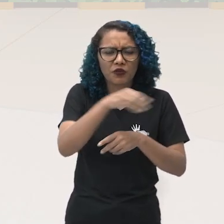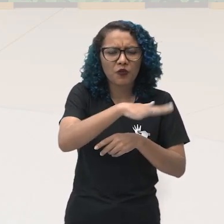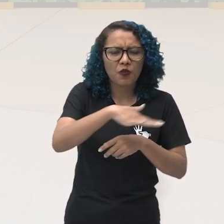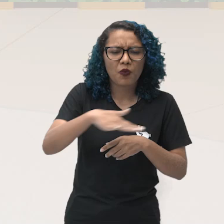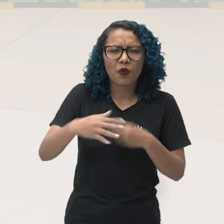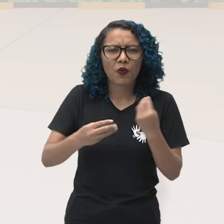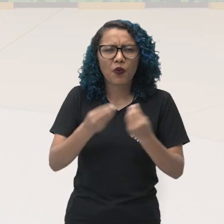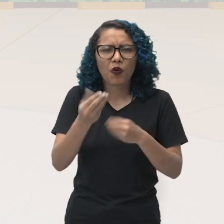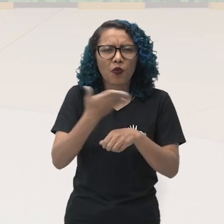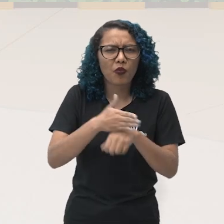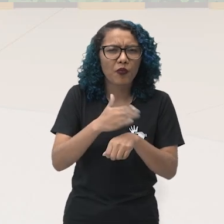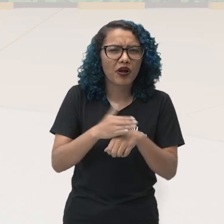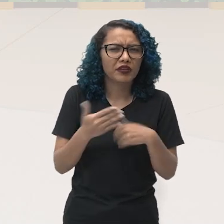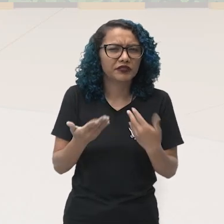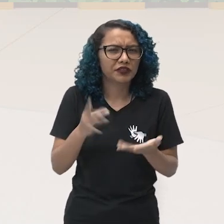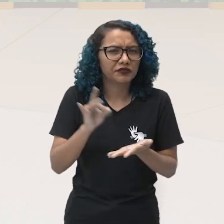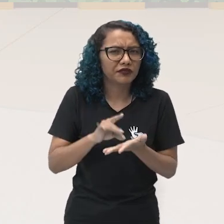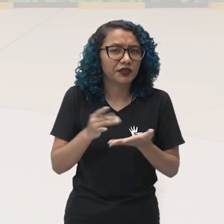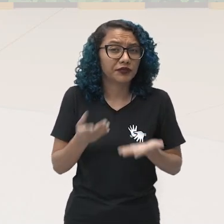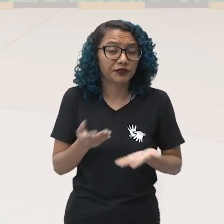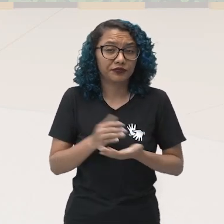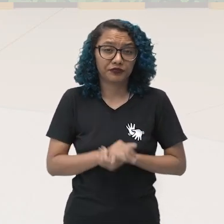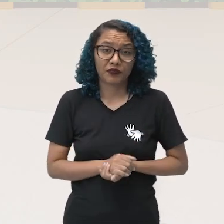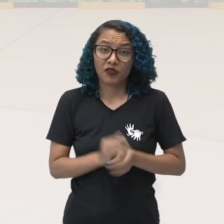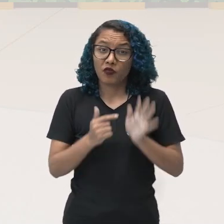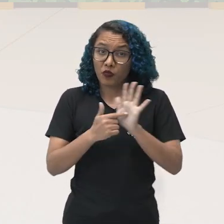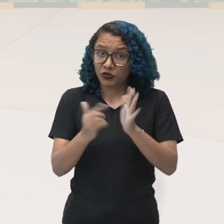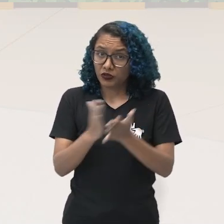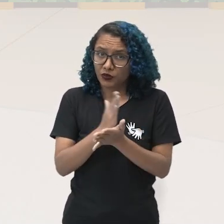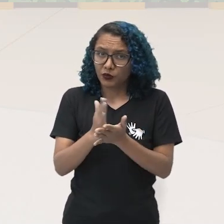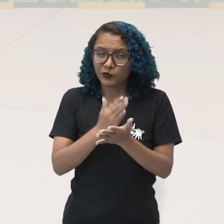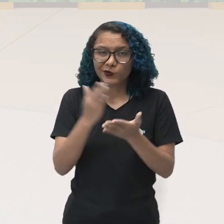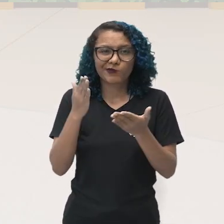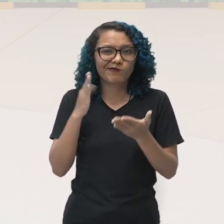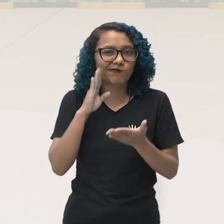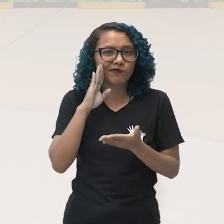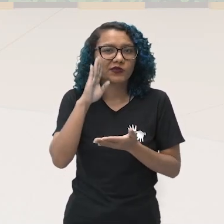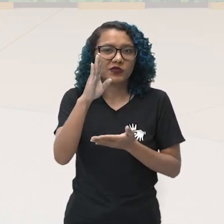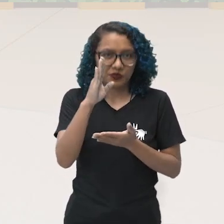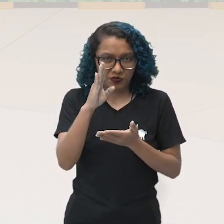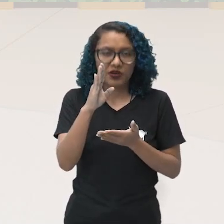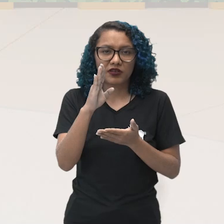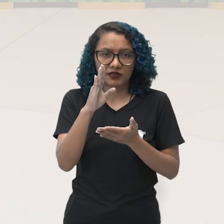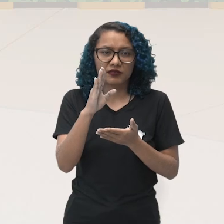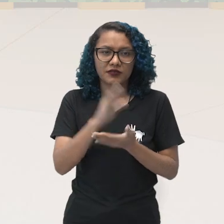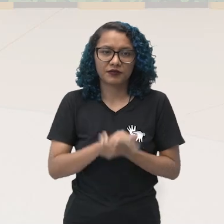Tá? Então nós veremos alguns principais aqui que vão estar